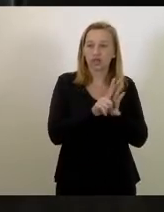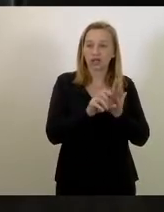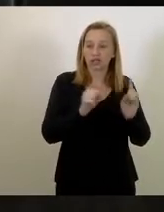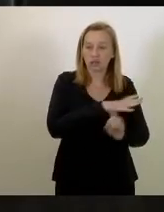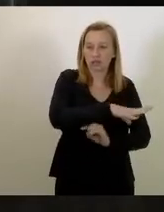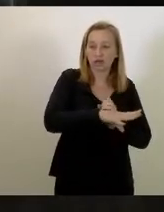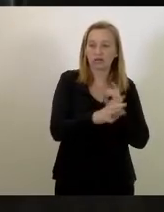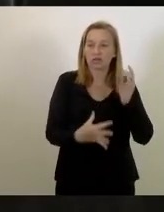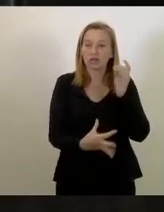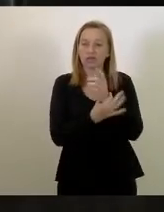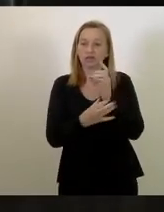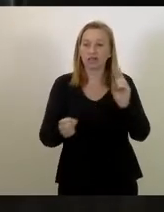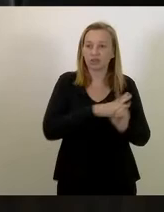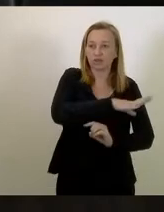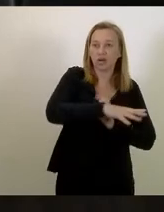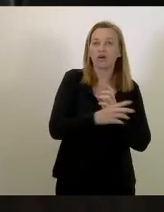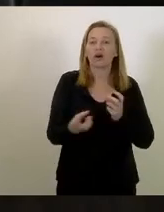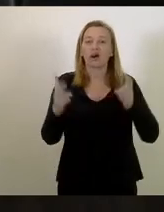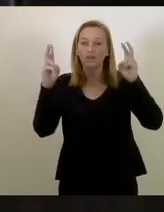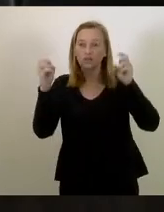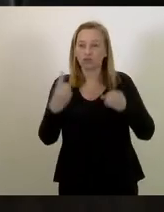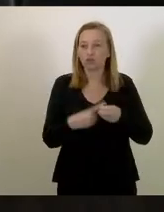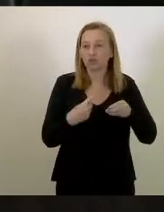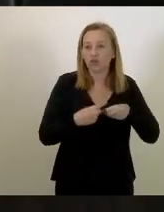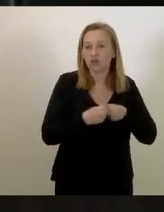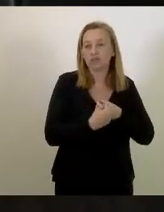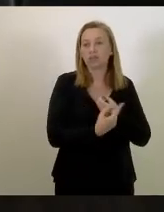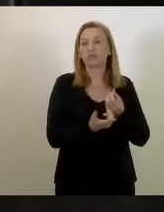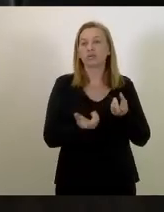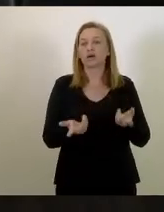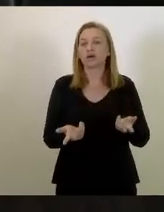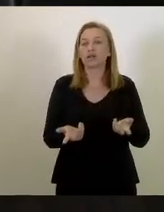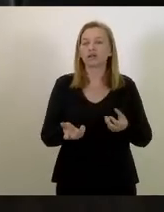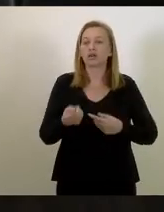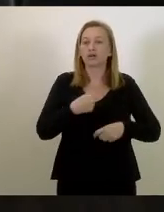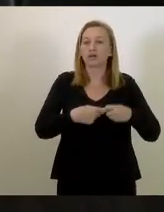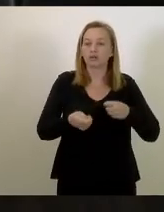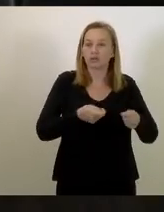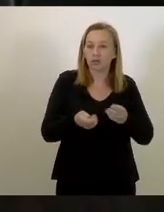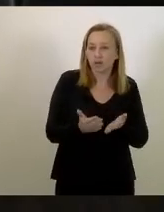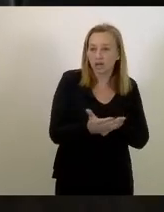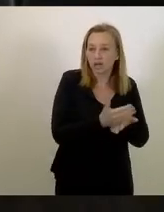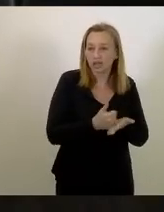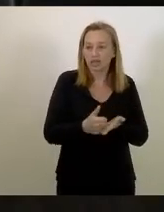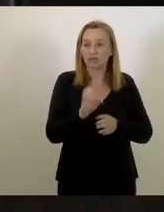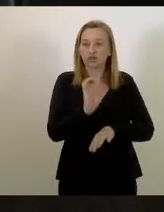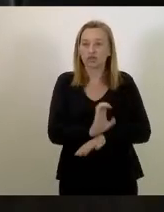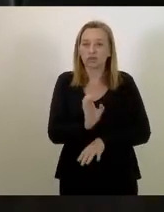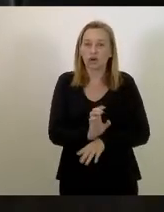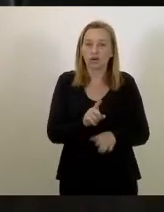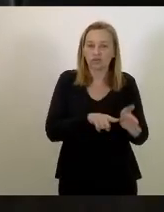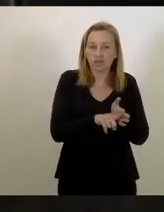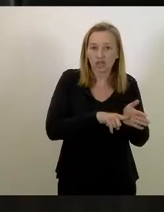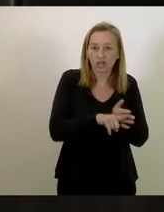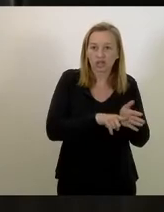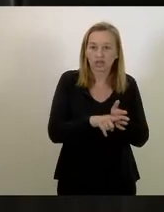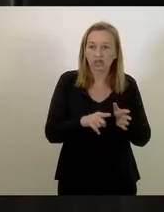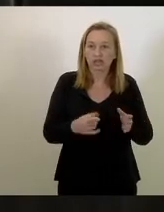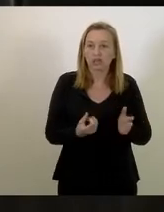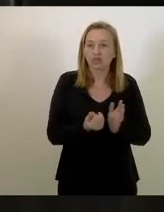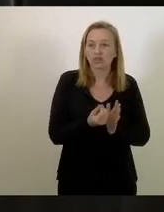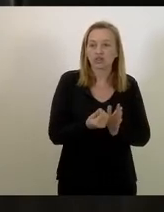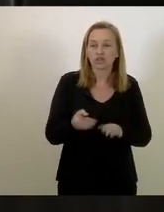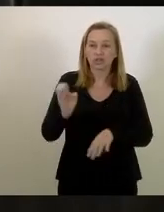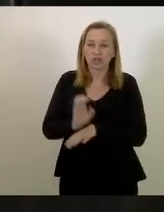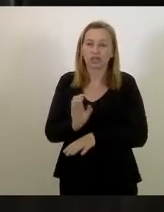social de assuntos municipais desenvolvimentos regionais tributação controle de arrecadação estadual de fiscalização dos tributos estaduais